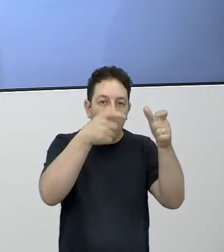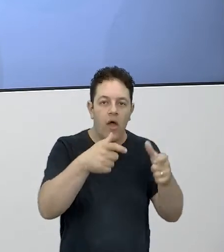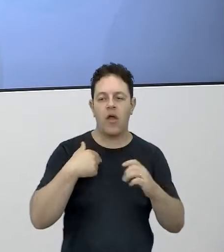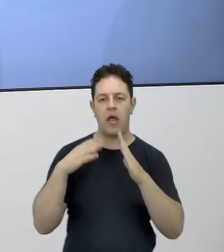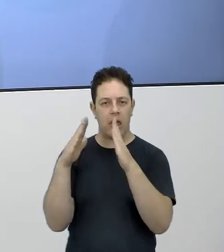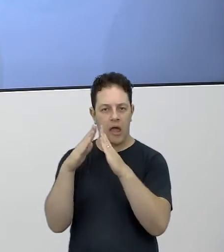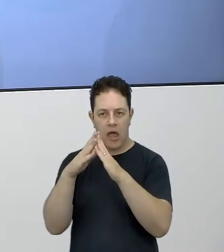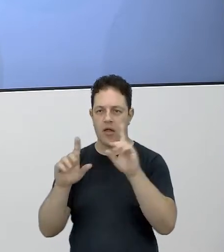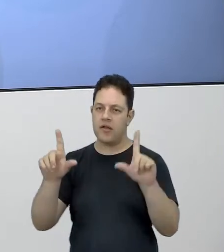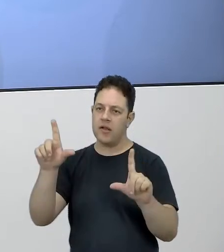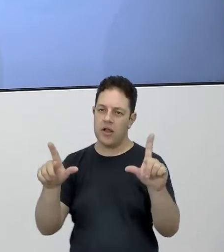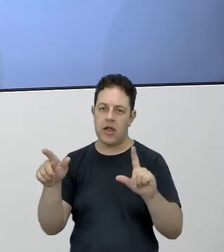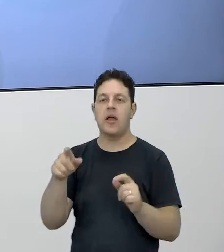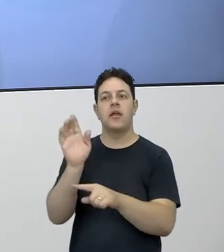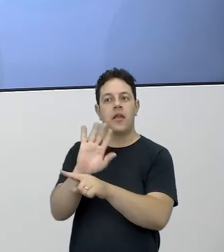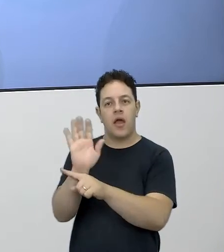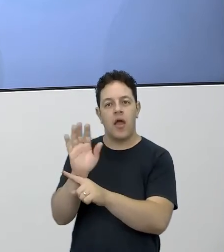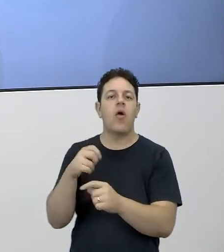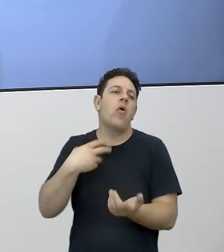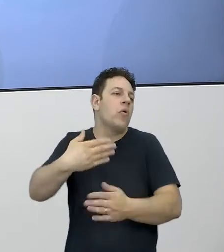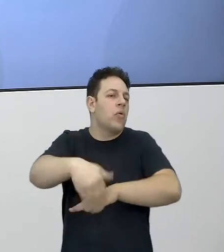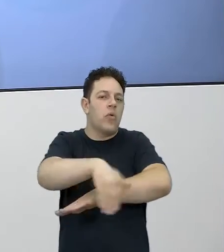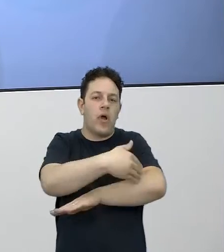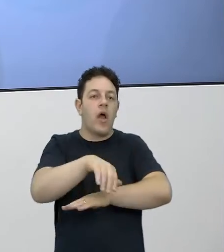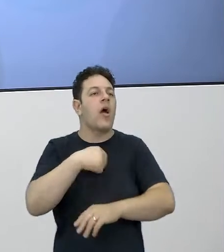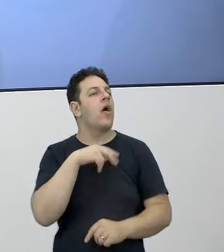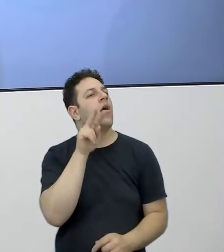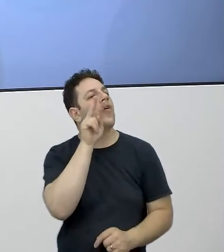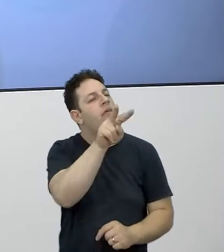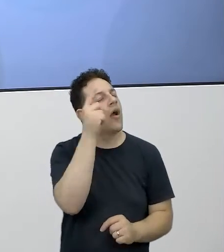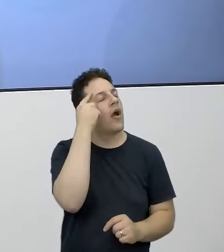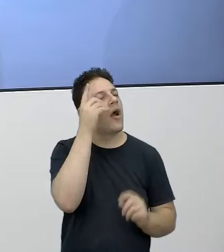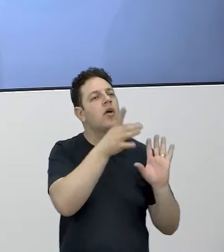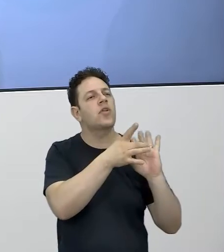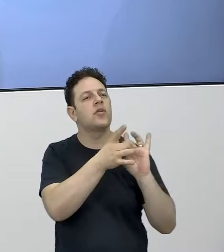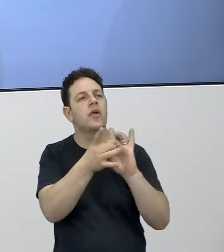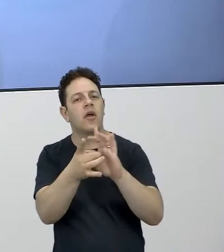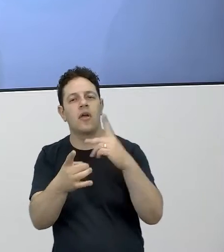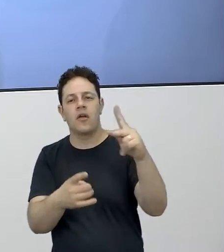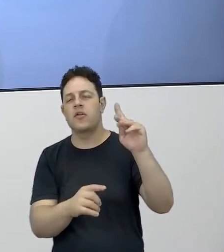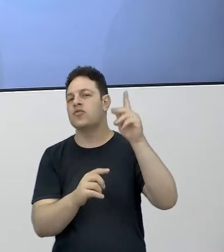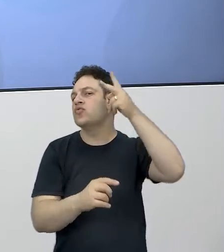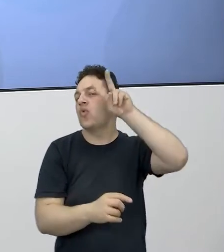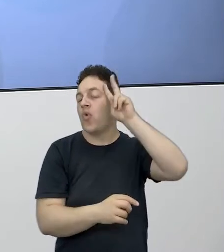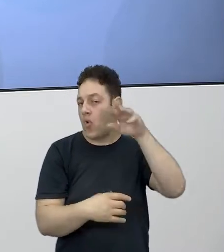na rua, eu olho o filme e começo a contextualizar ele historicamente.